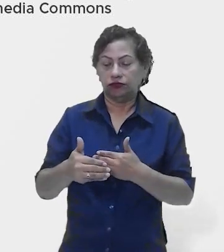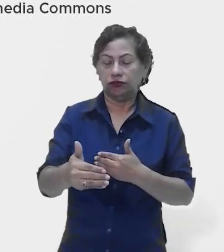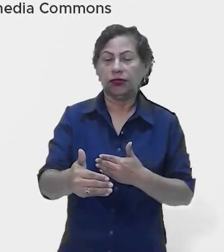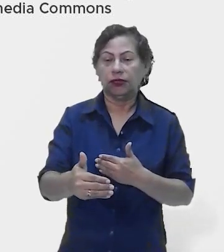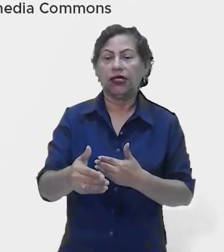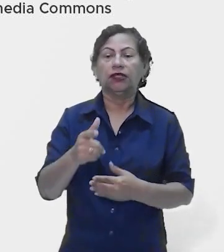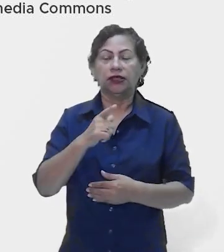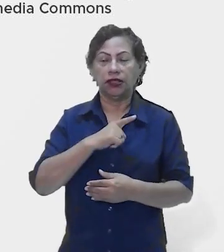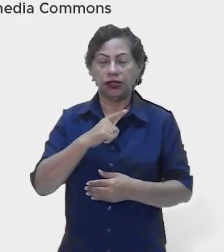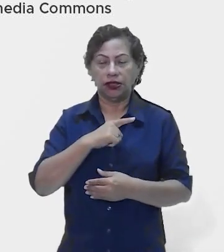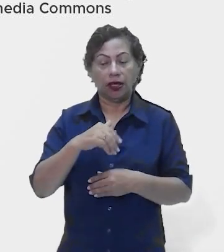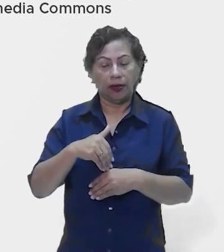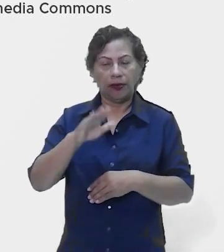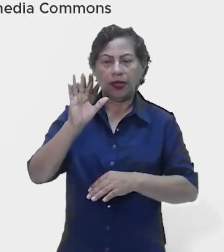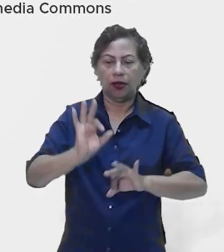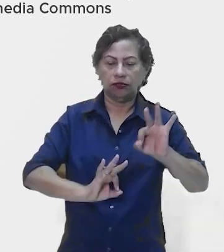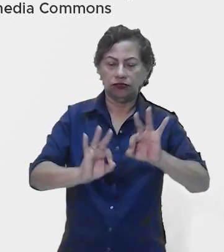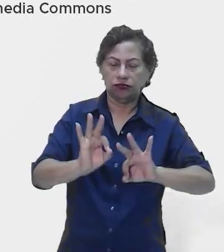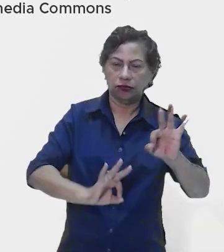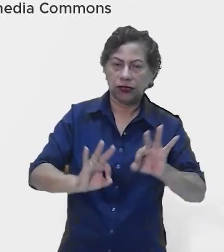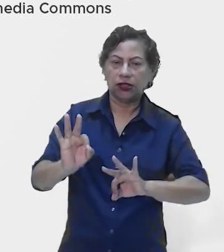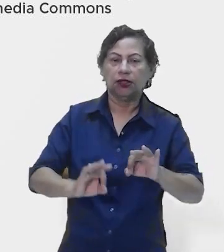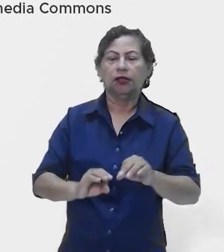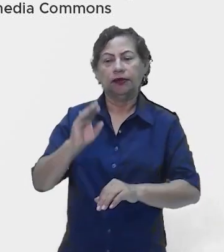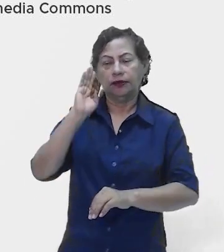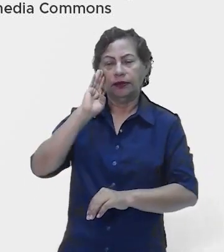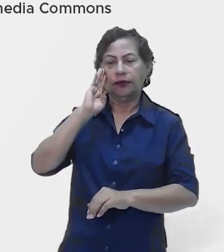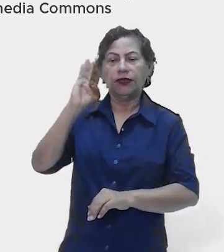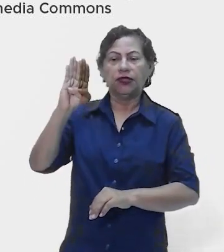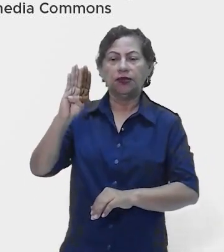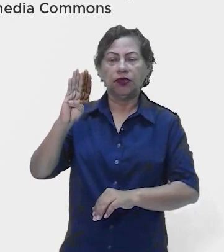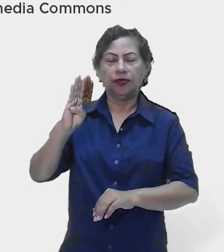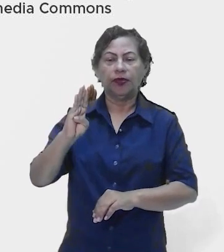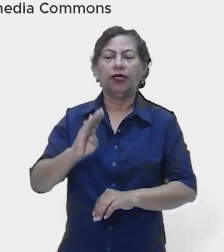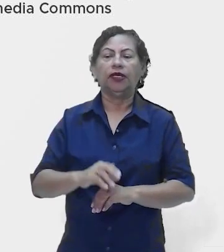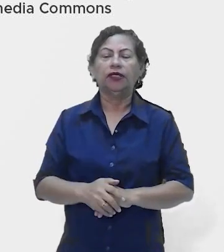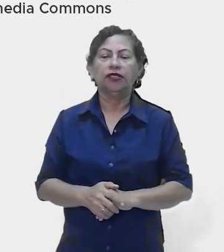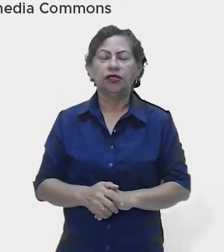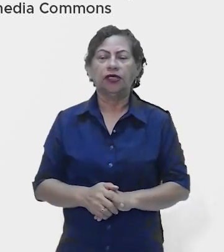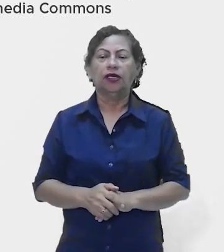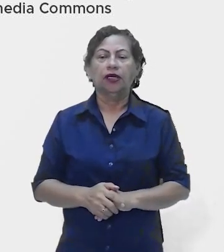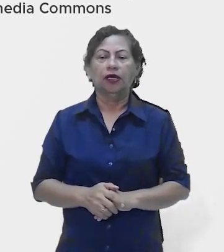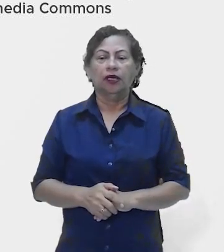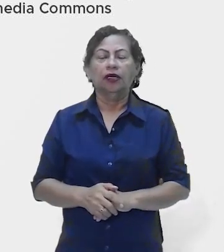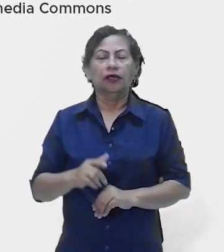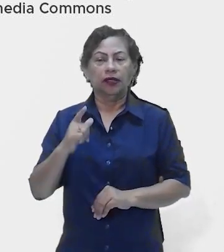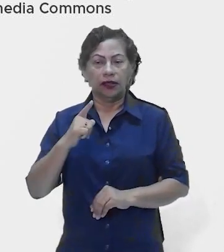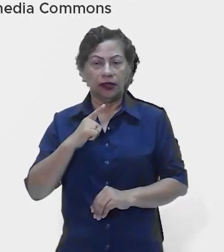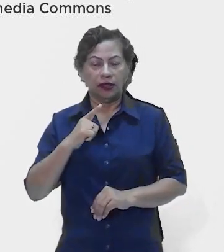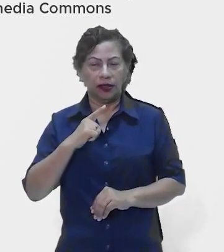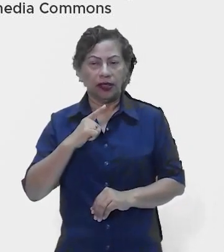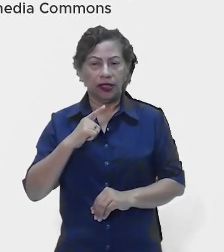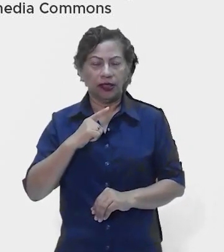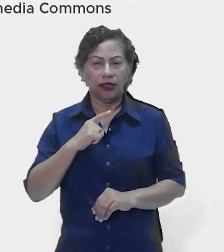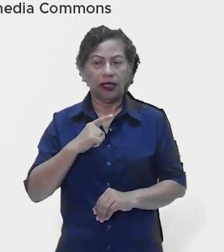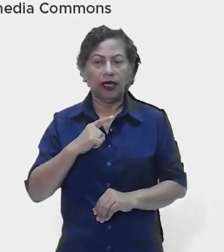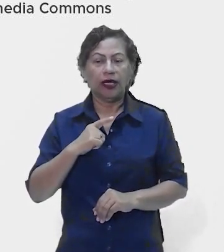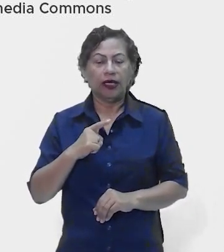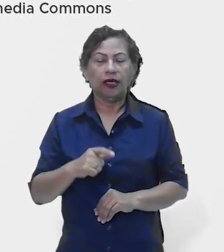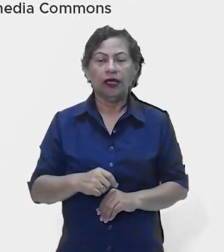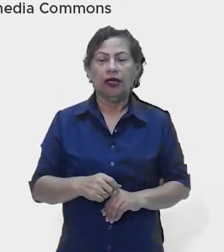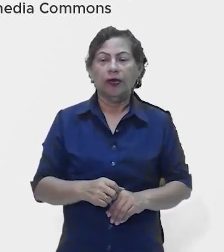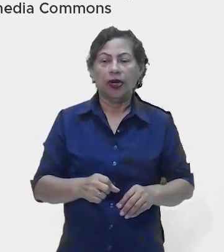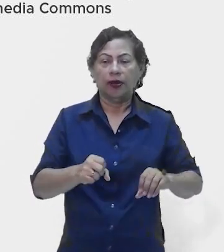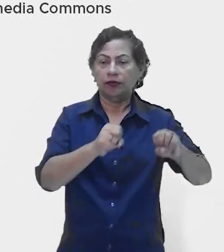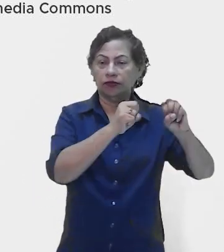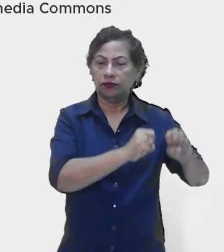maior modernização das atividades, principalmente daquela produção que é voltada ao mercado externo. Temos também